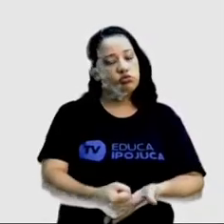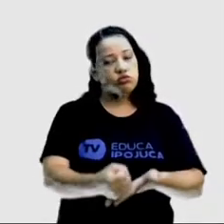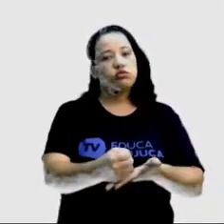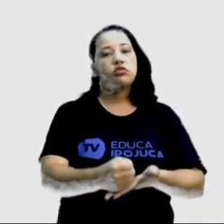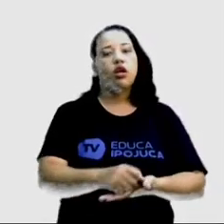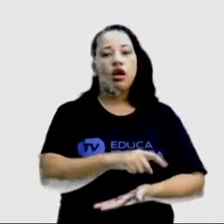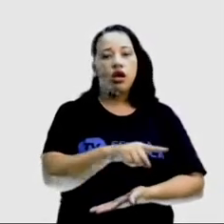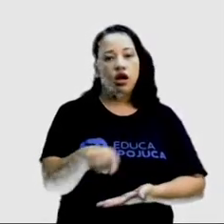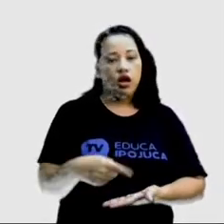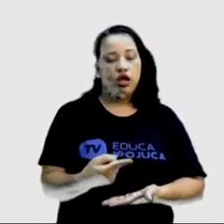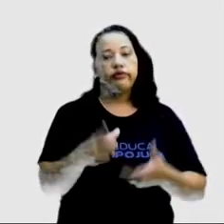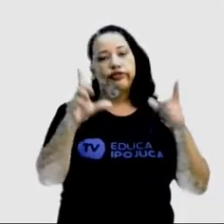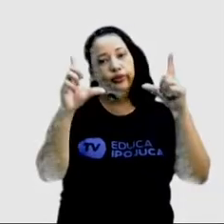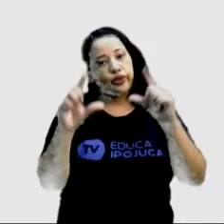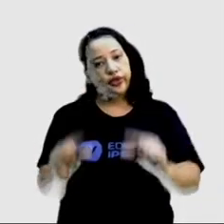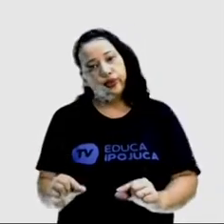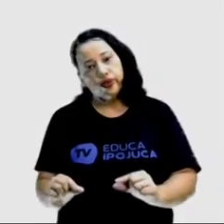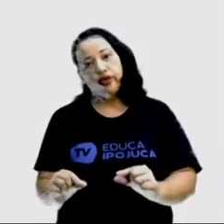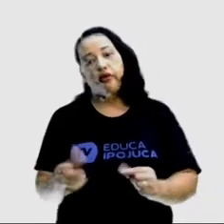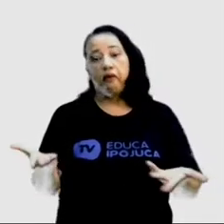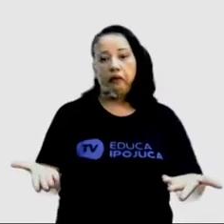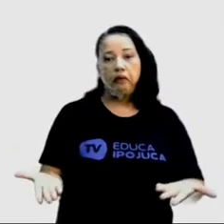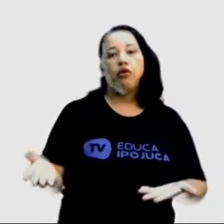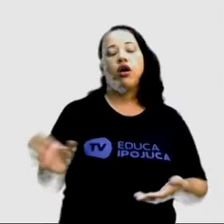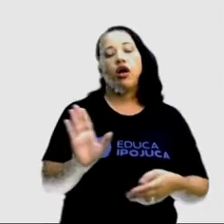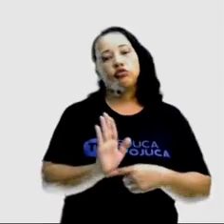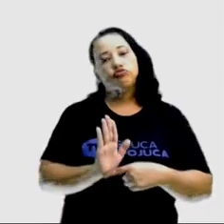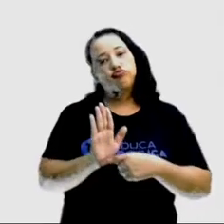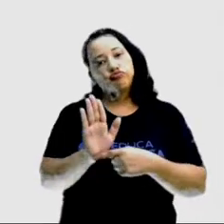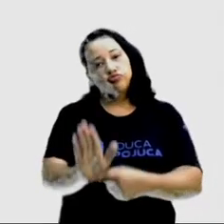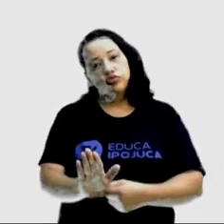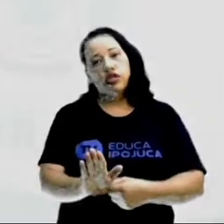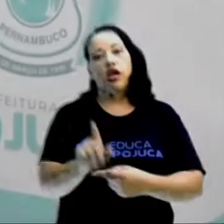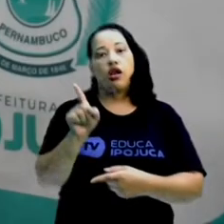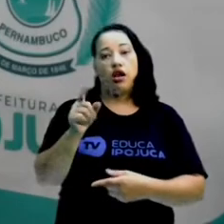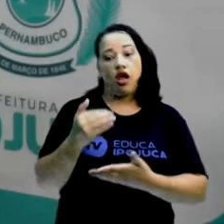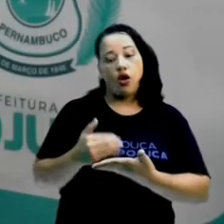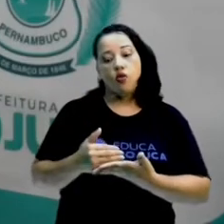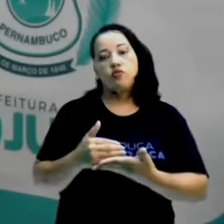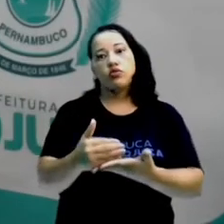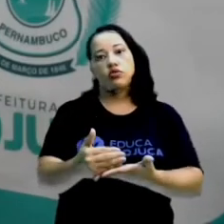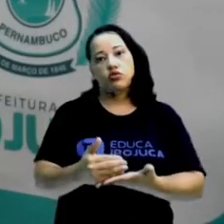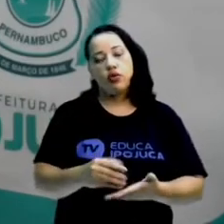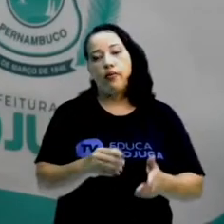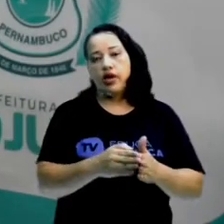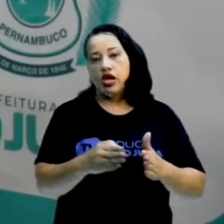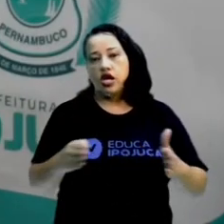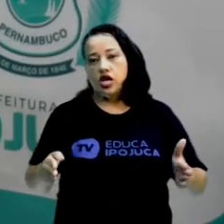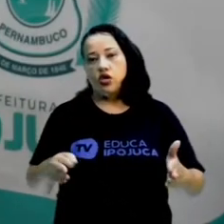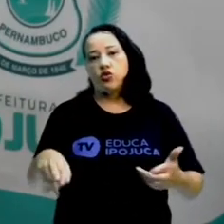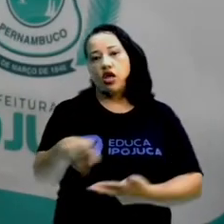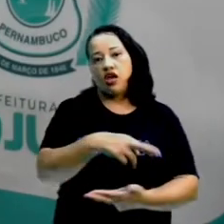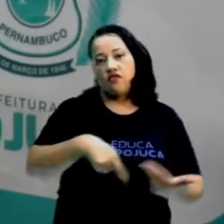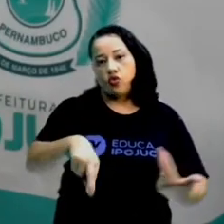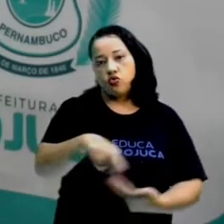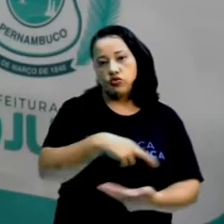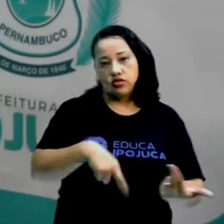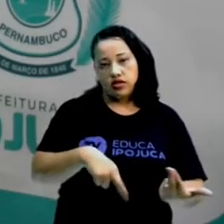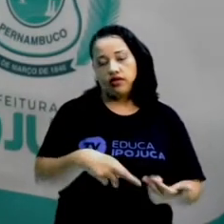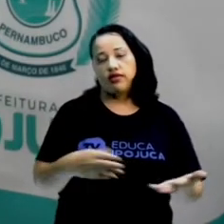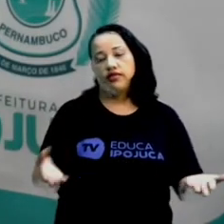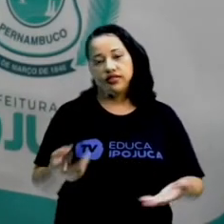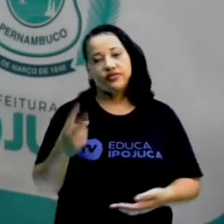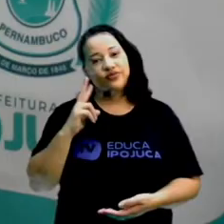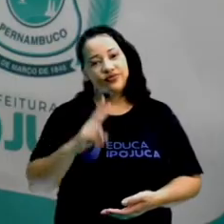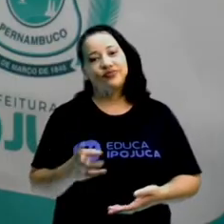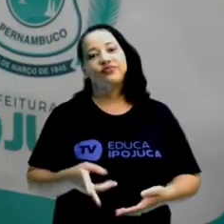ou compensar tudo isso que teve início lá na Revolução Industrial, certo? Então vamos